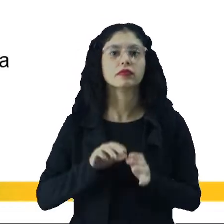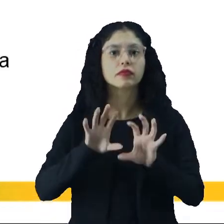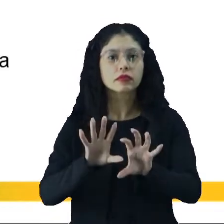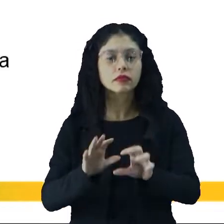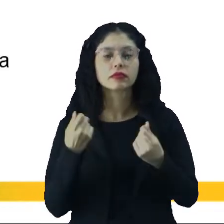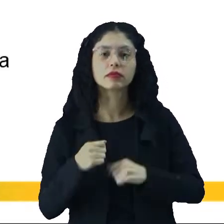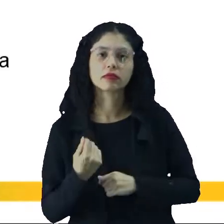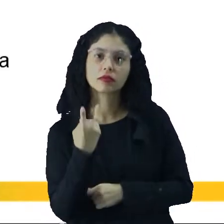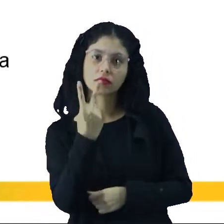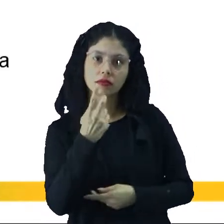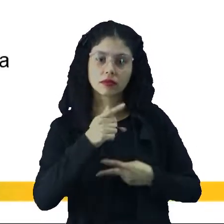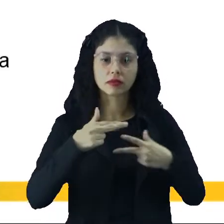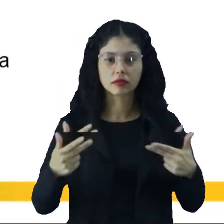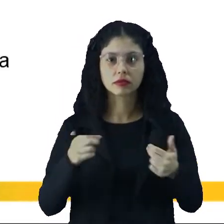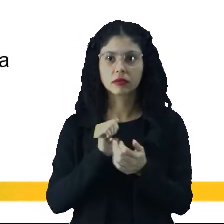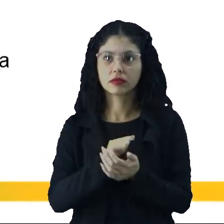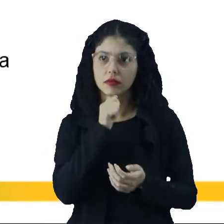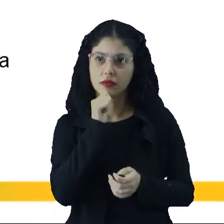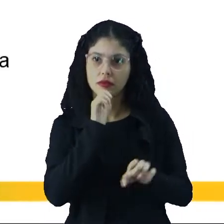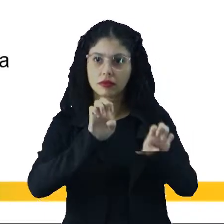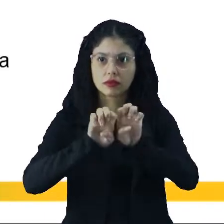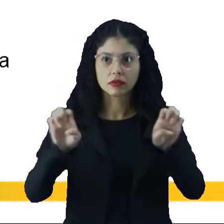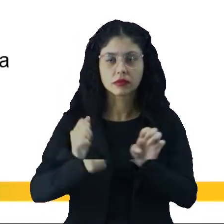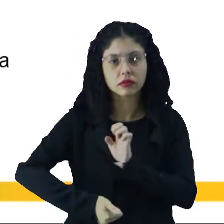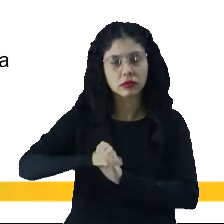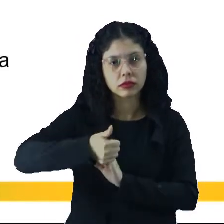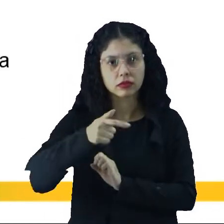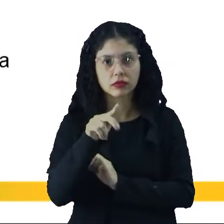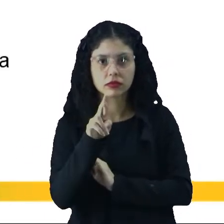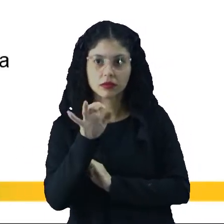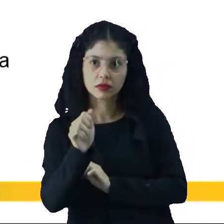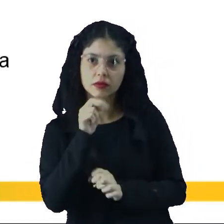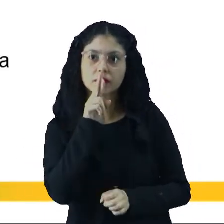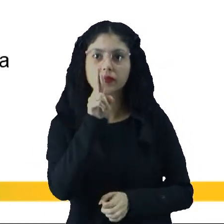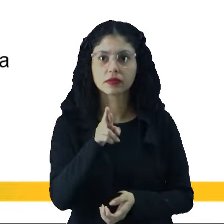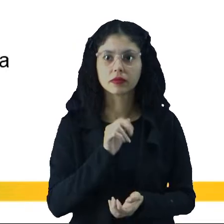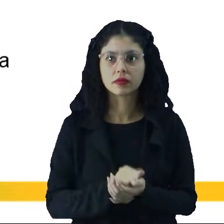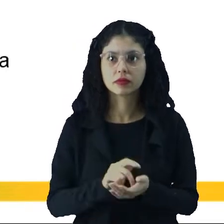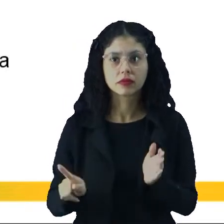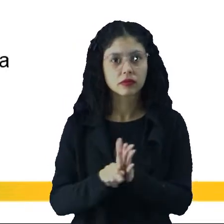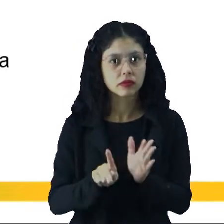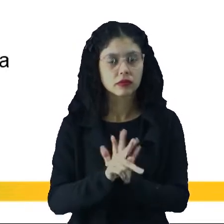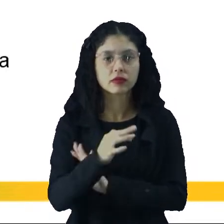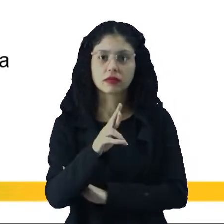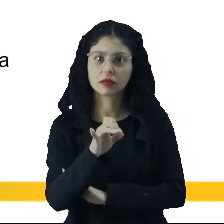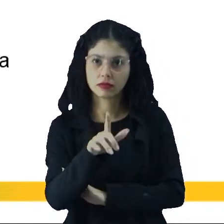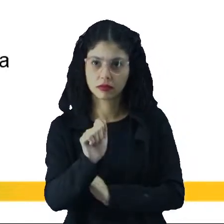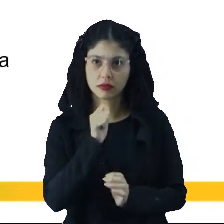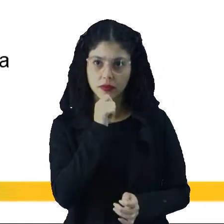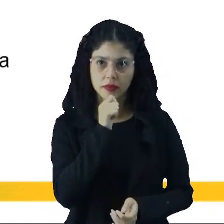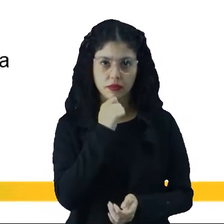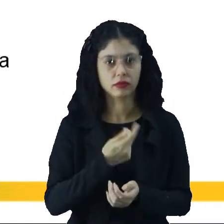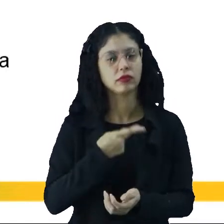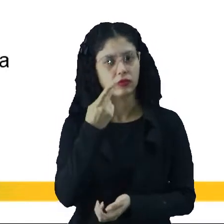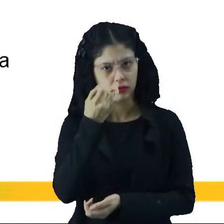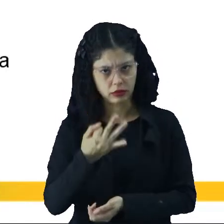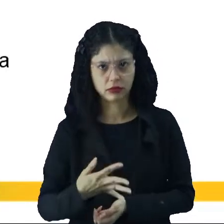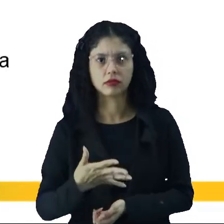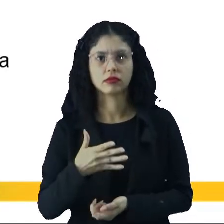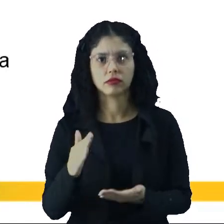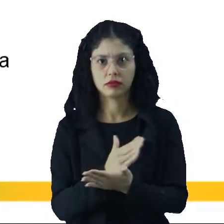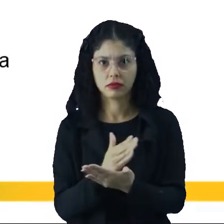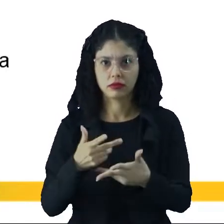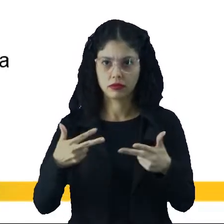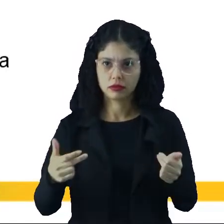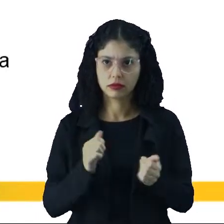coisas, pessoal. Você tem que saber a equação do primeiro grau para resolver e as propriedades de potência. Vamos comentar algumas